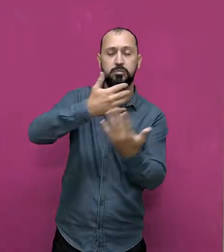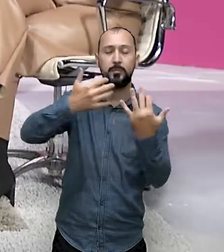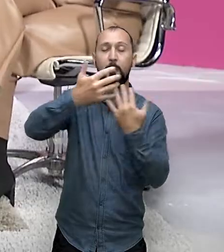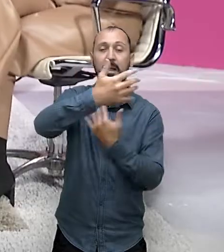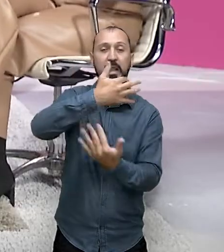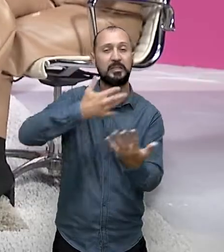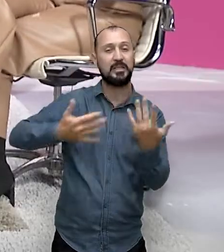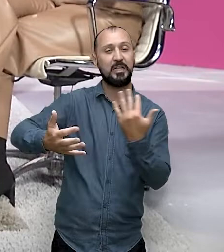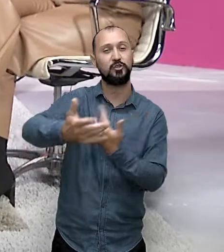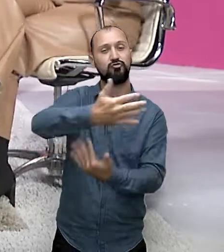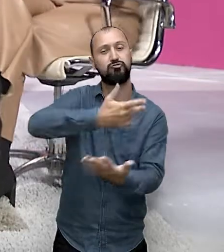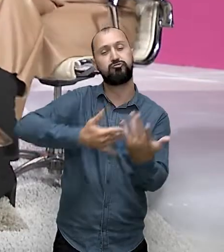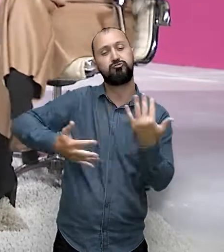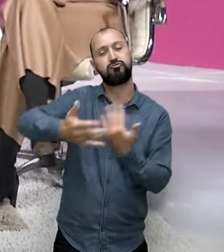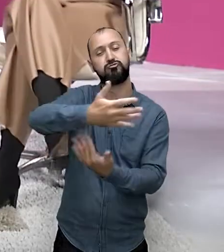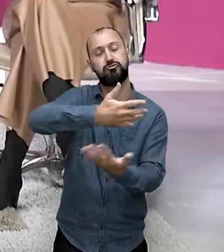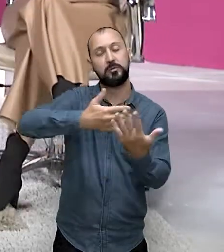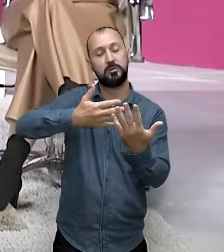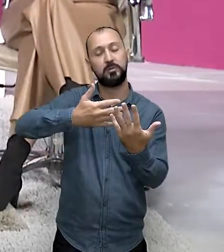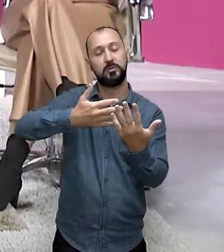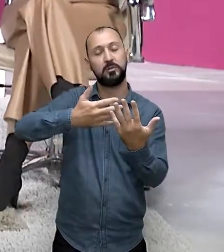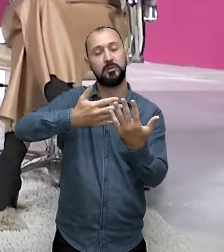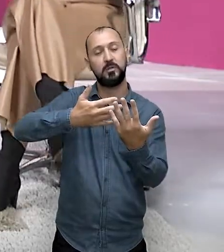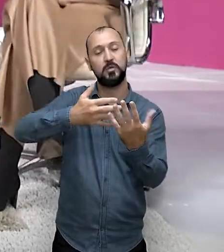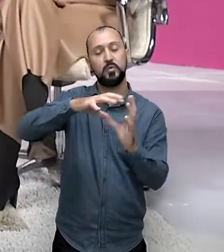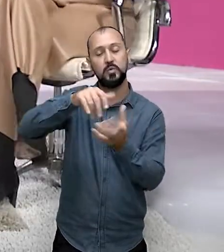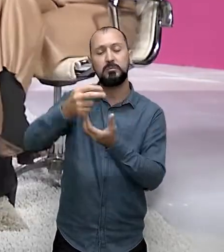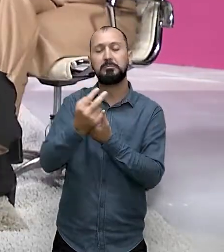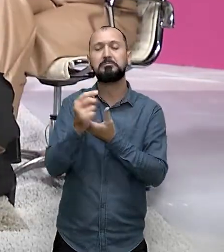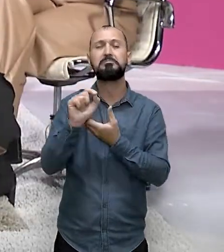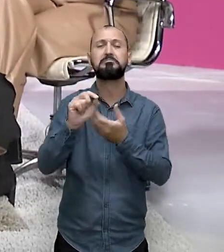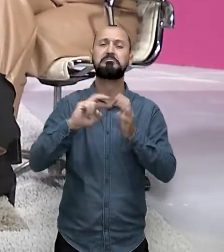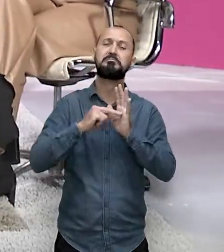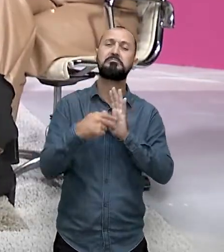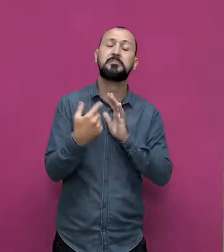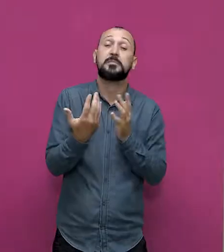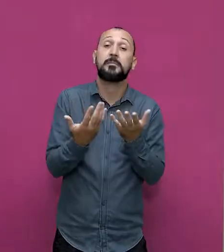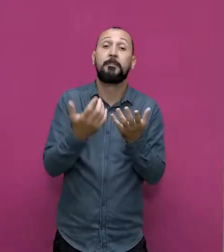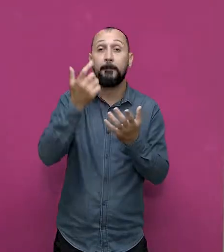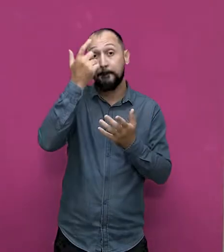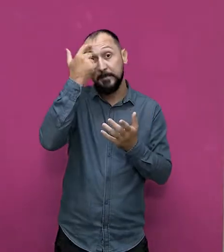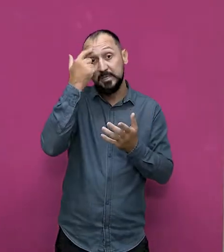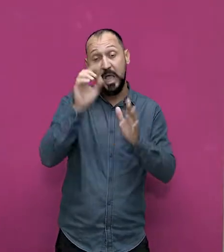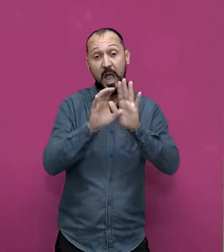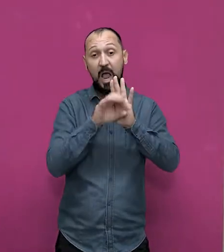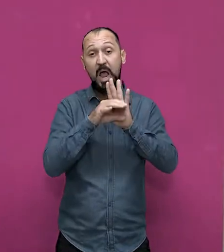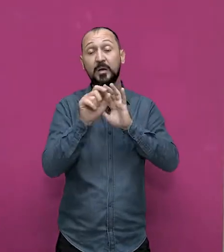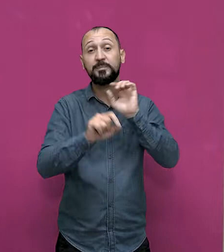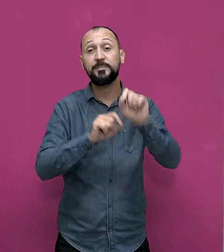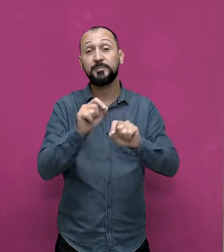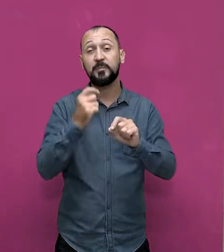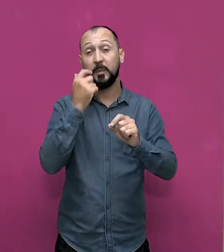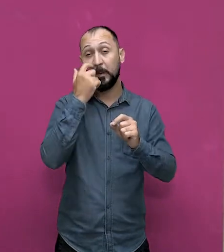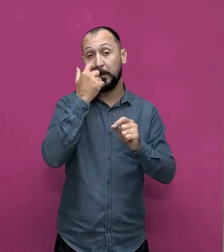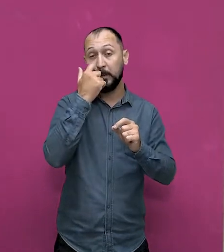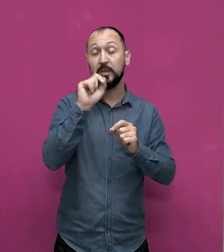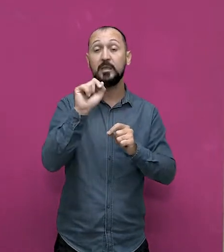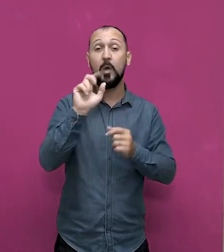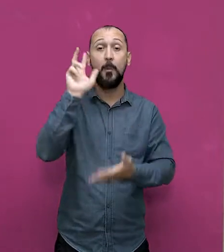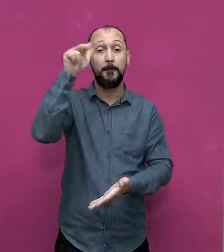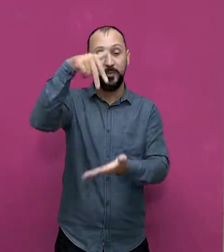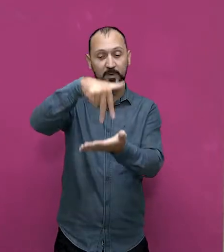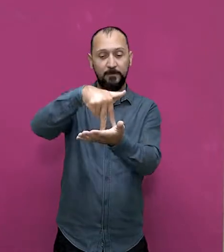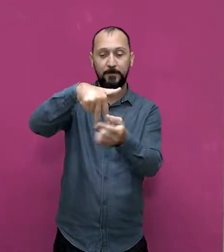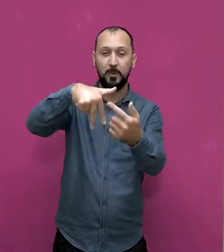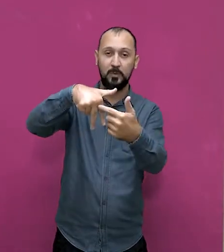mobilidade sustentável. Então, o que é a mobilidade sustentável? É realmente repensar esse conceito